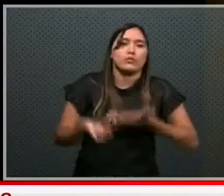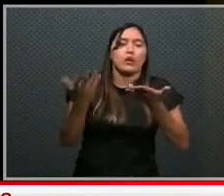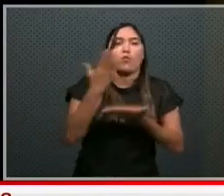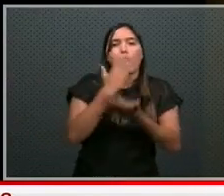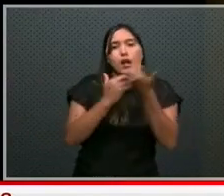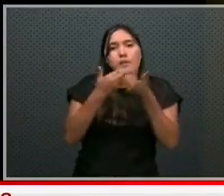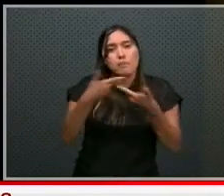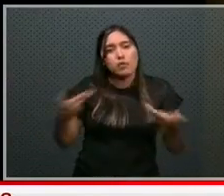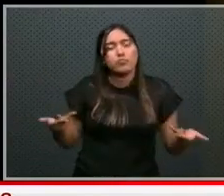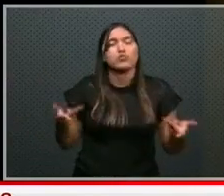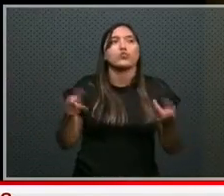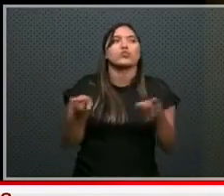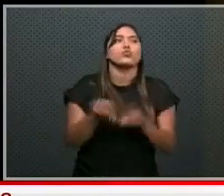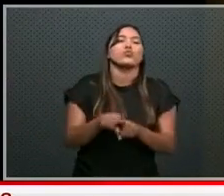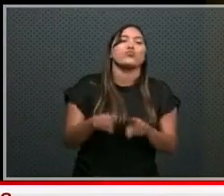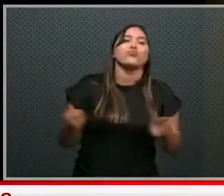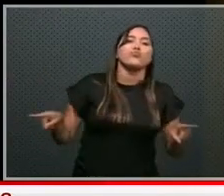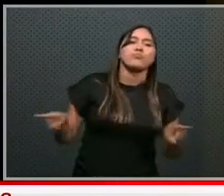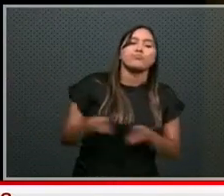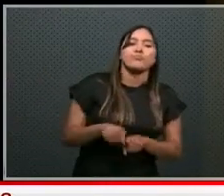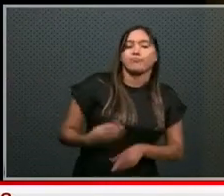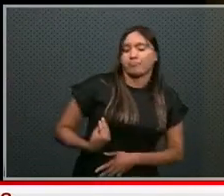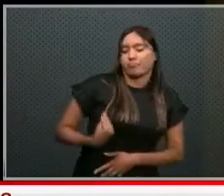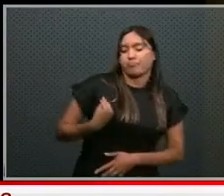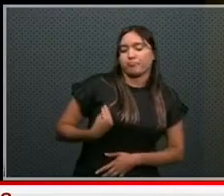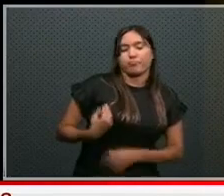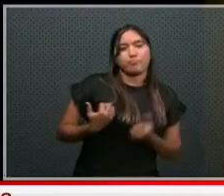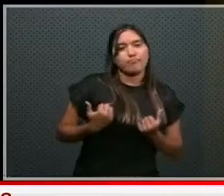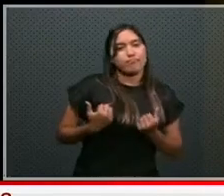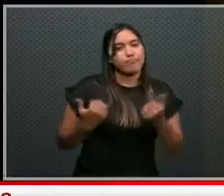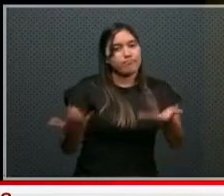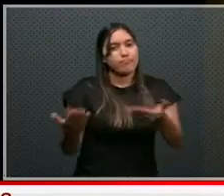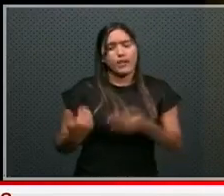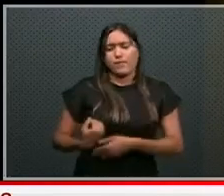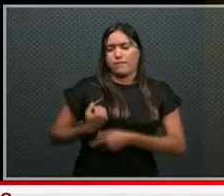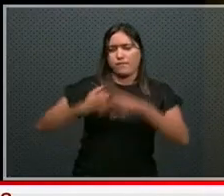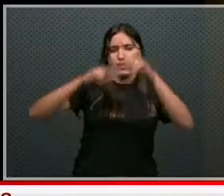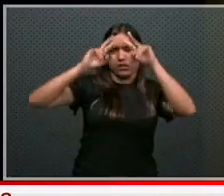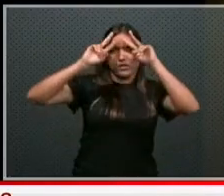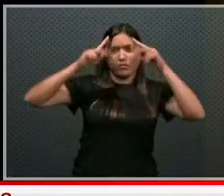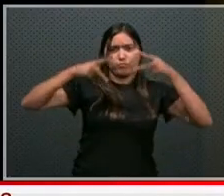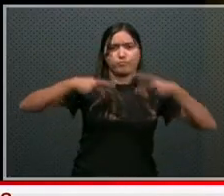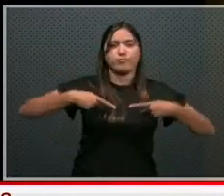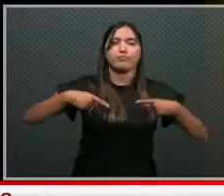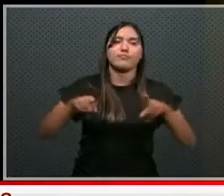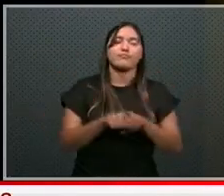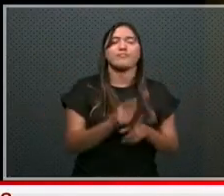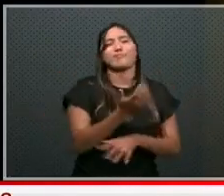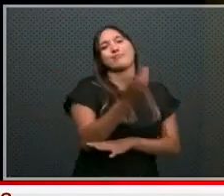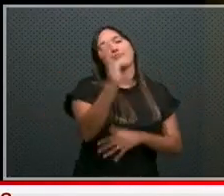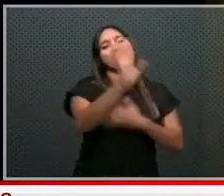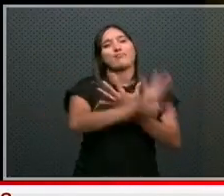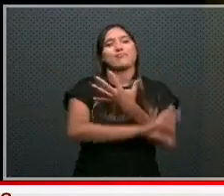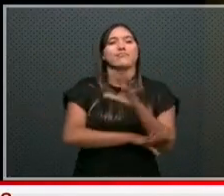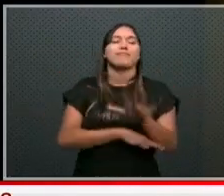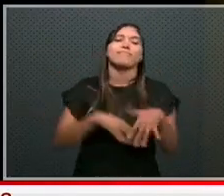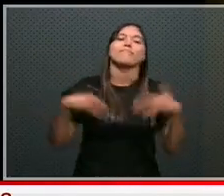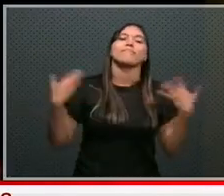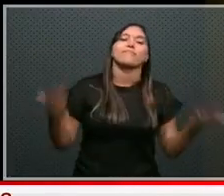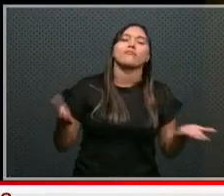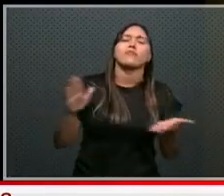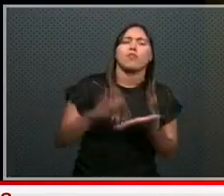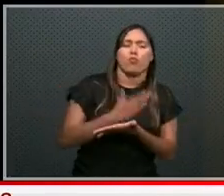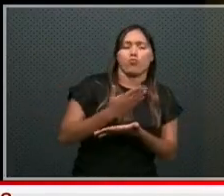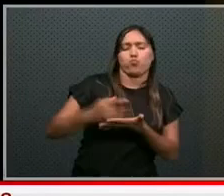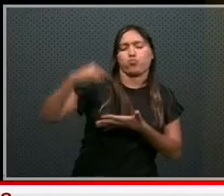alimentos seja um lugar de vida vida humana e natureza Então são alguns